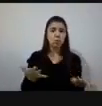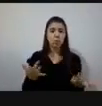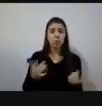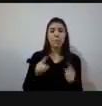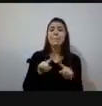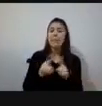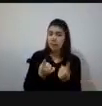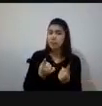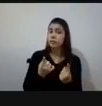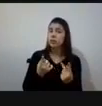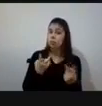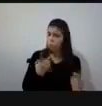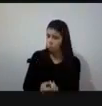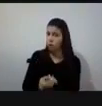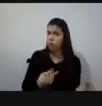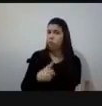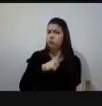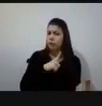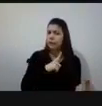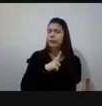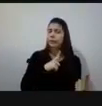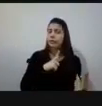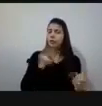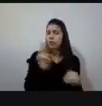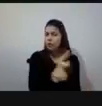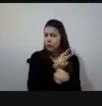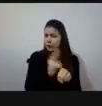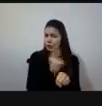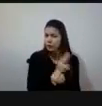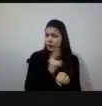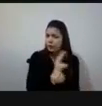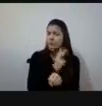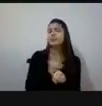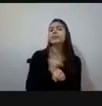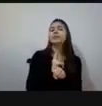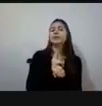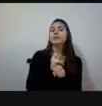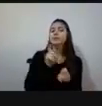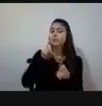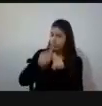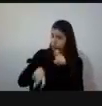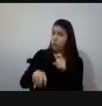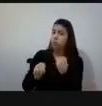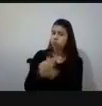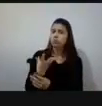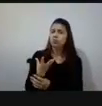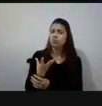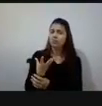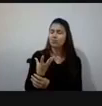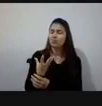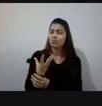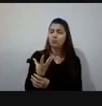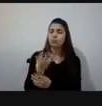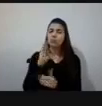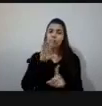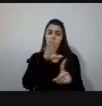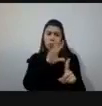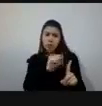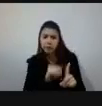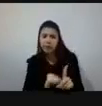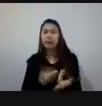sexual, porque eu acho que talvez também uma das grandes confusões